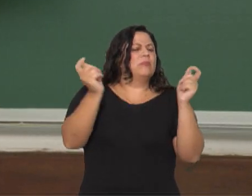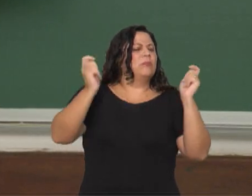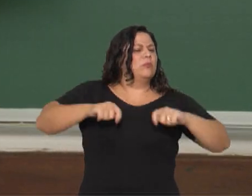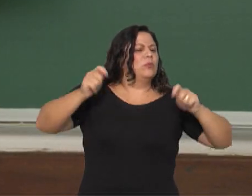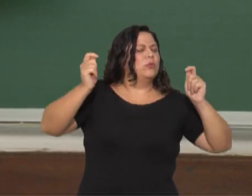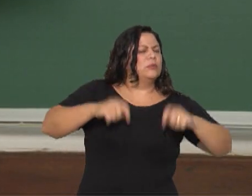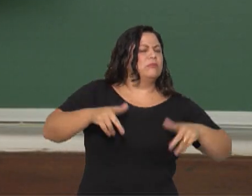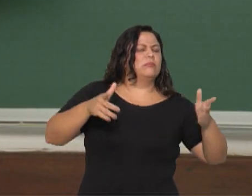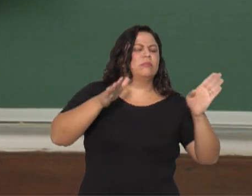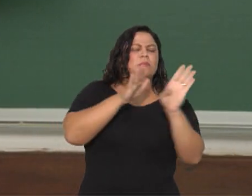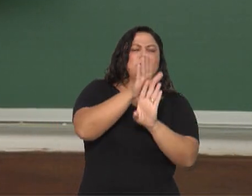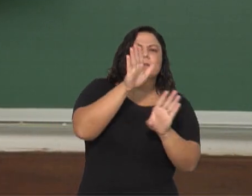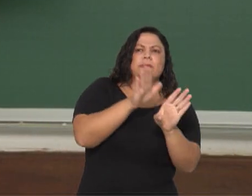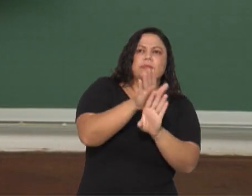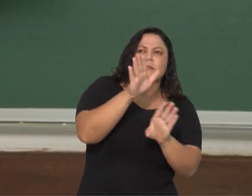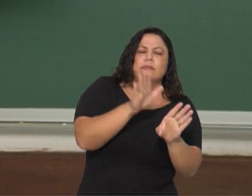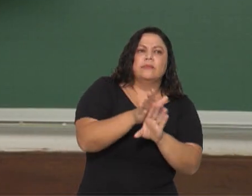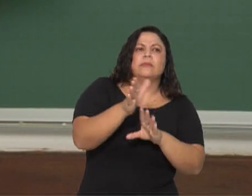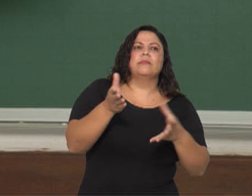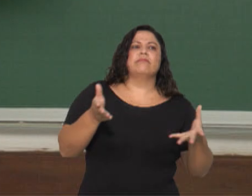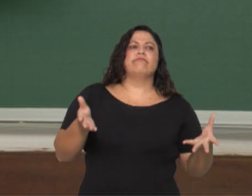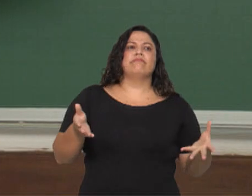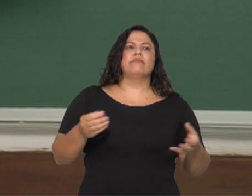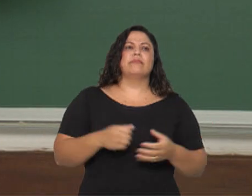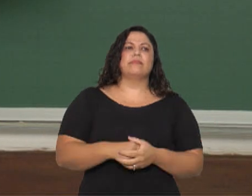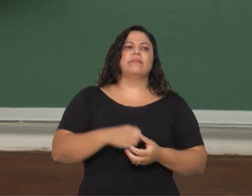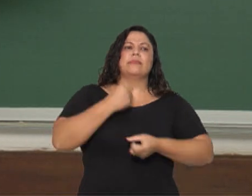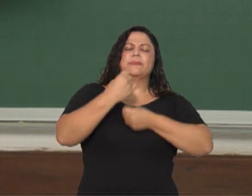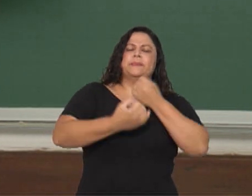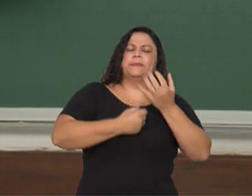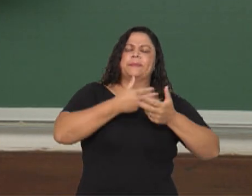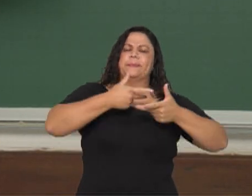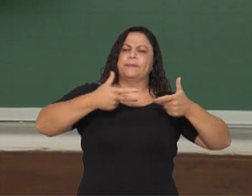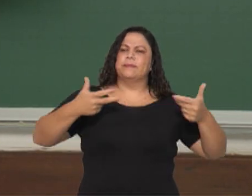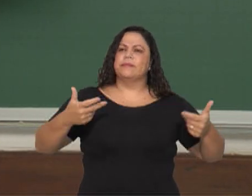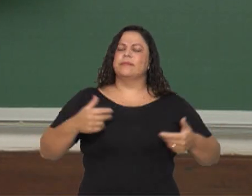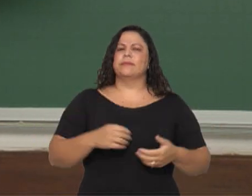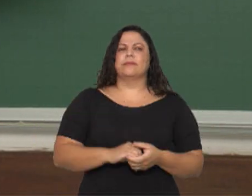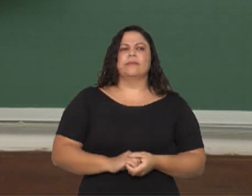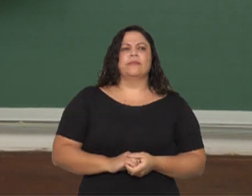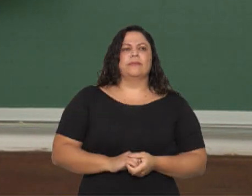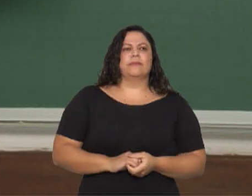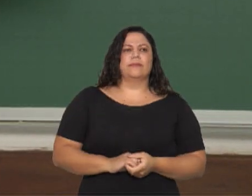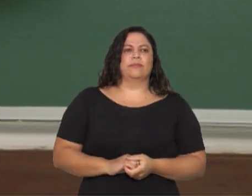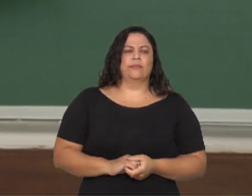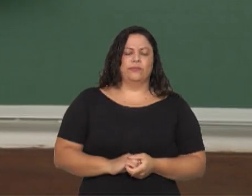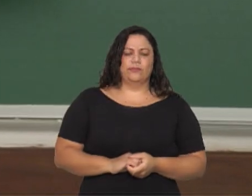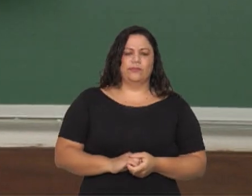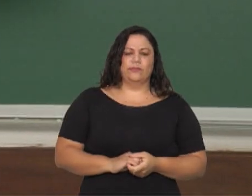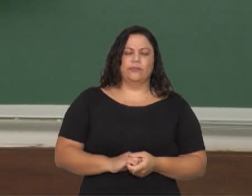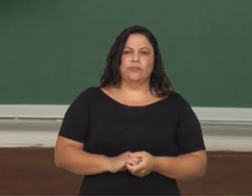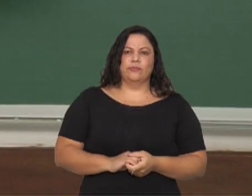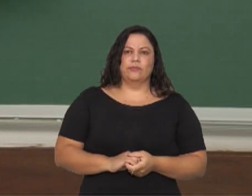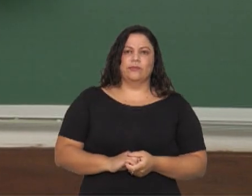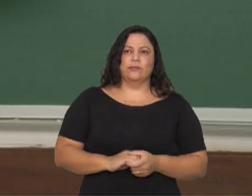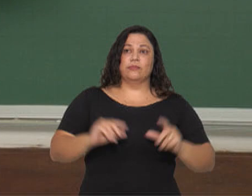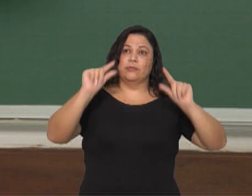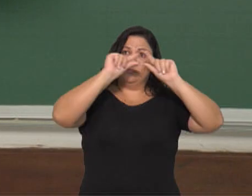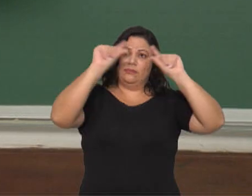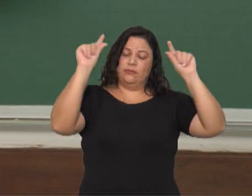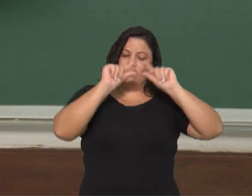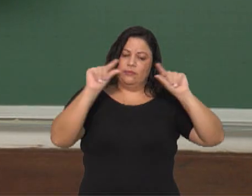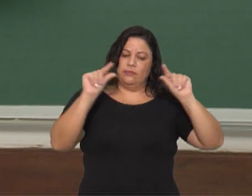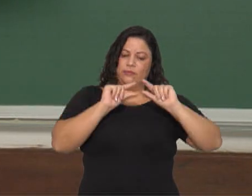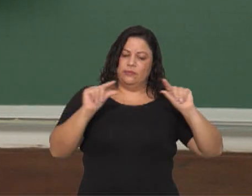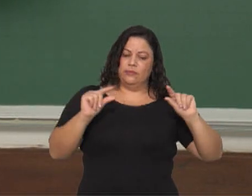Dar conselhos, sugerências, situações imaginárias, desejos e hipóteses, nesses fragmentos do poema.